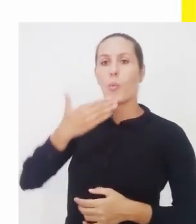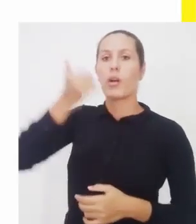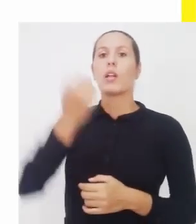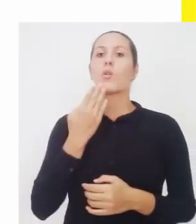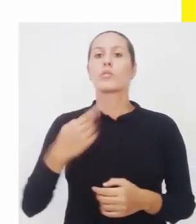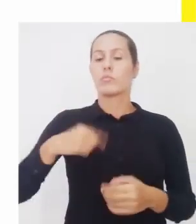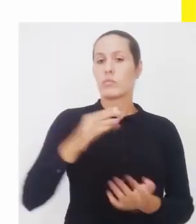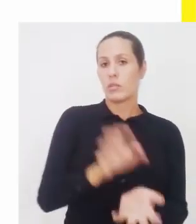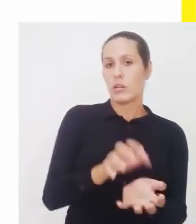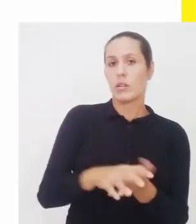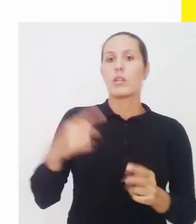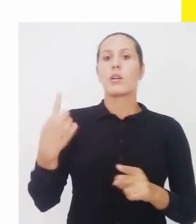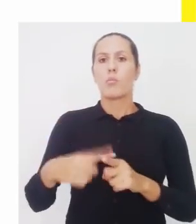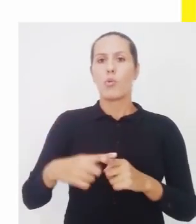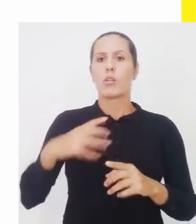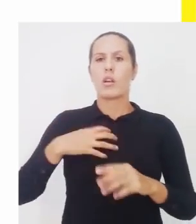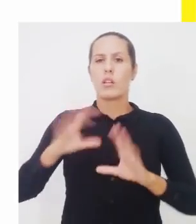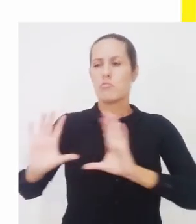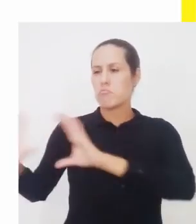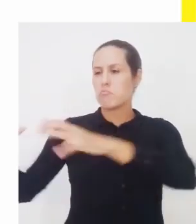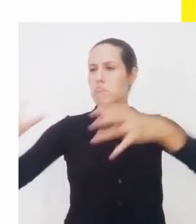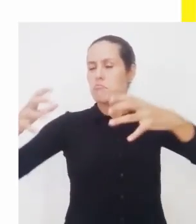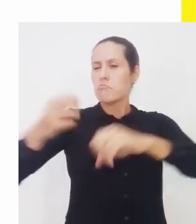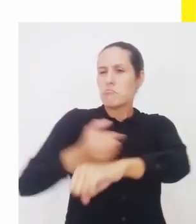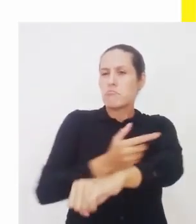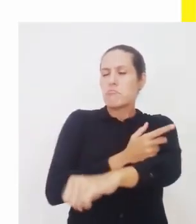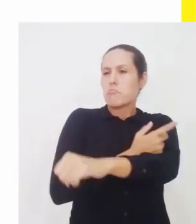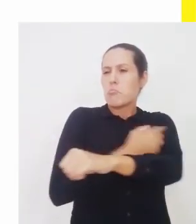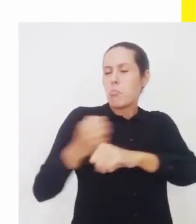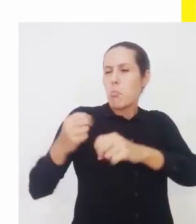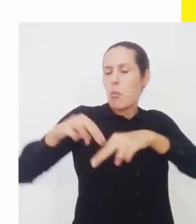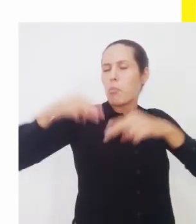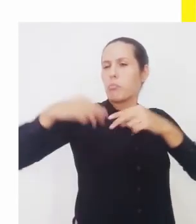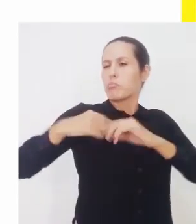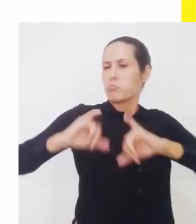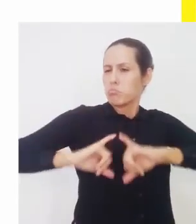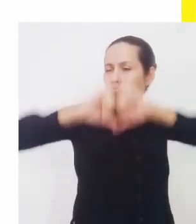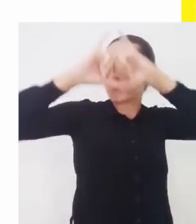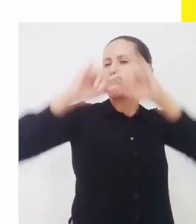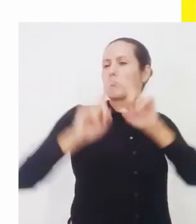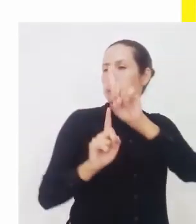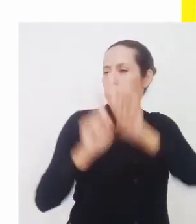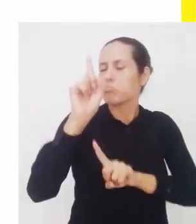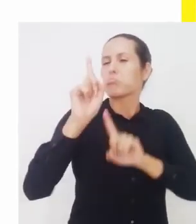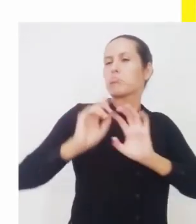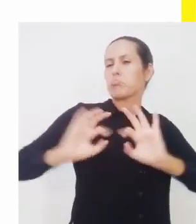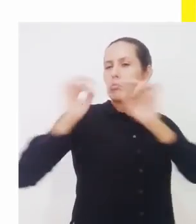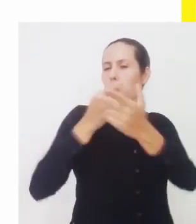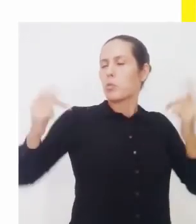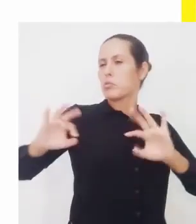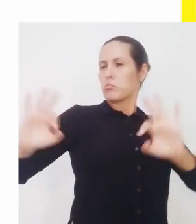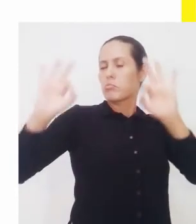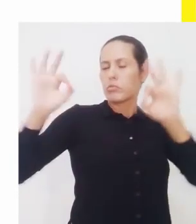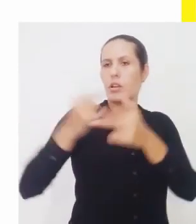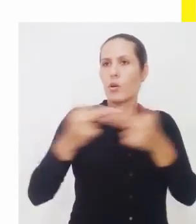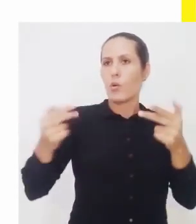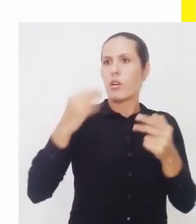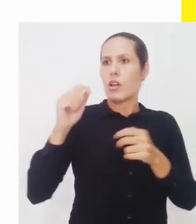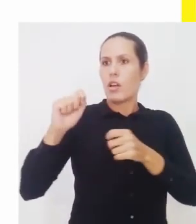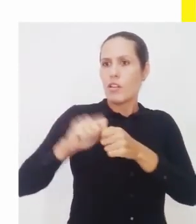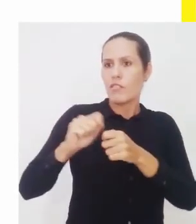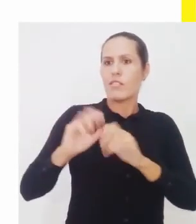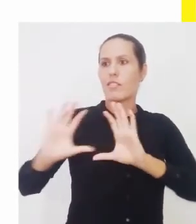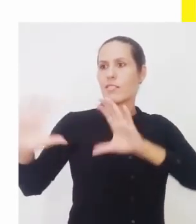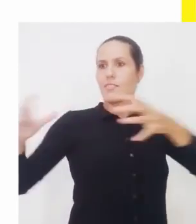de cores e o que elas simbolizam para ela é um argumento muito forte para o Náutico ser o melhor time de Pernambuco. E